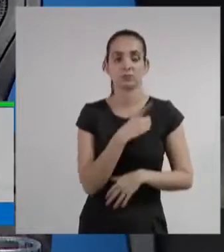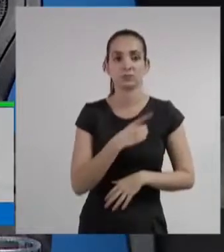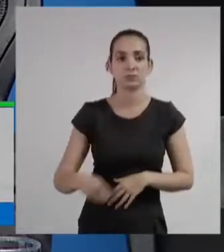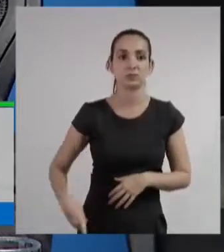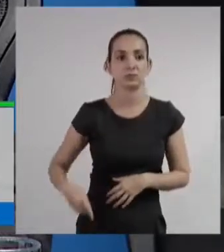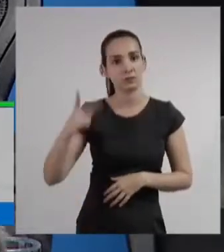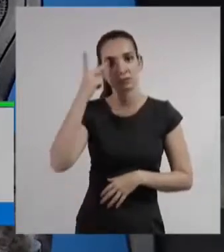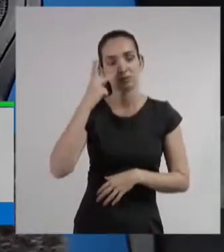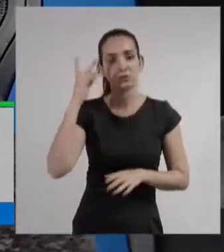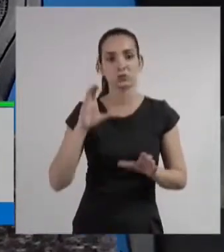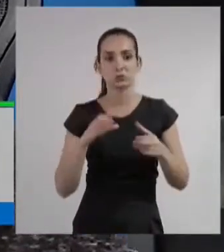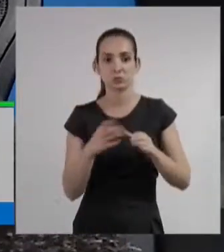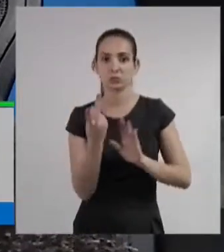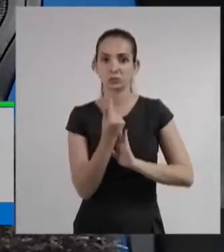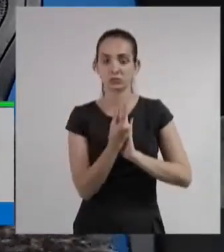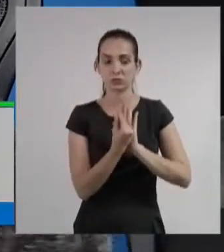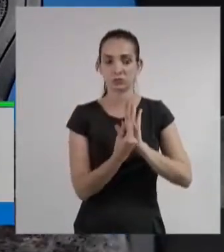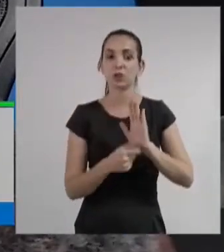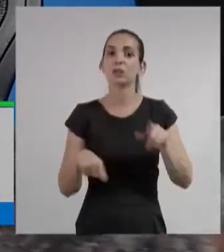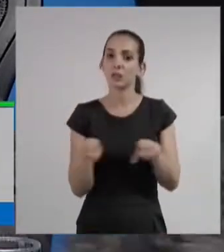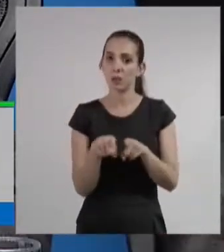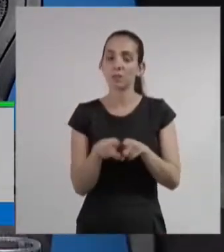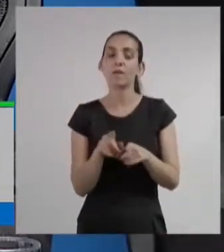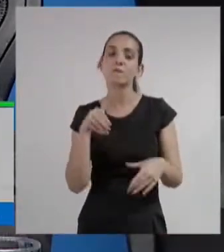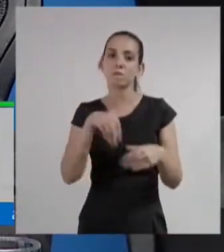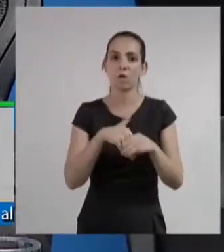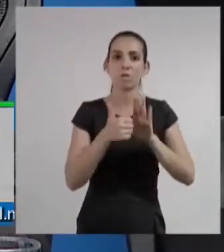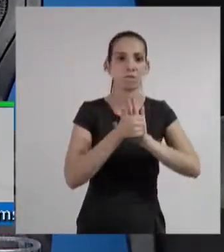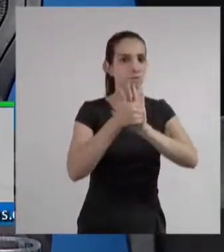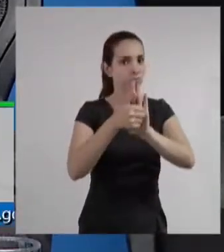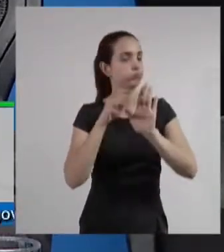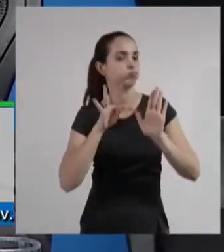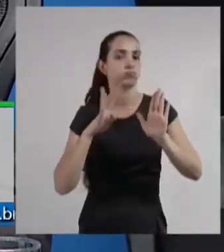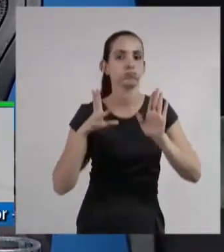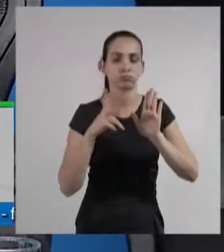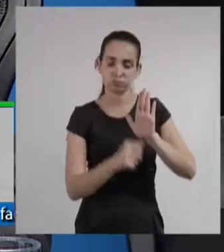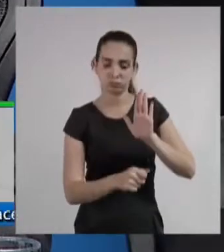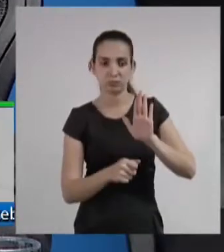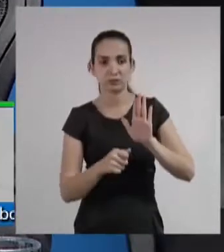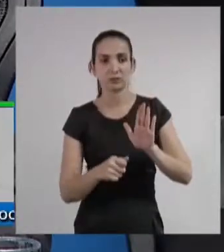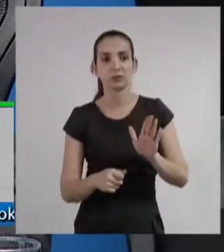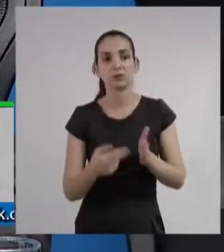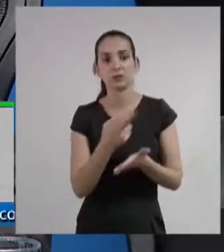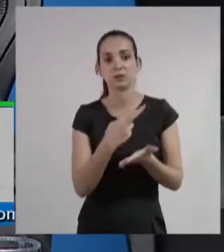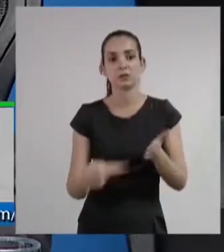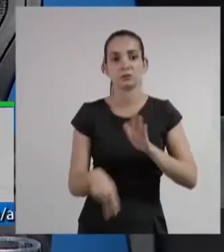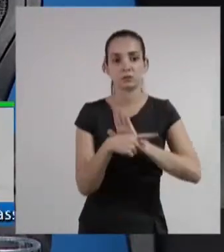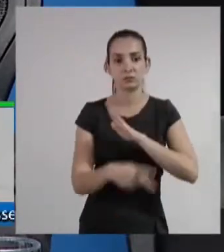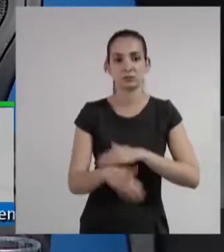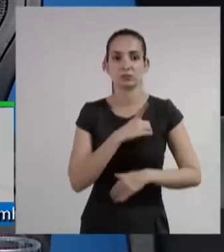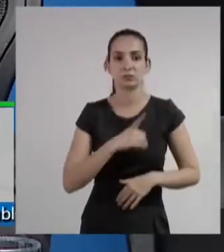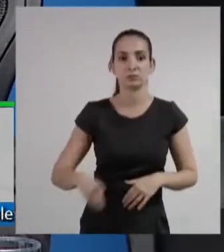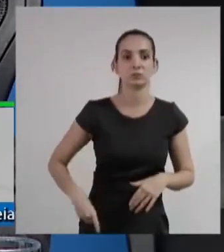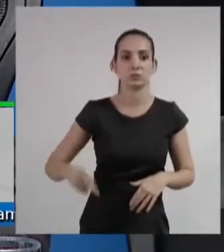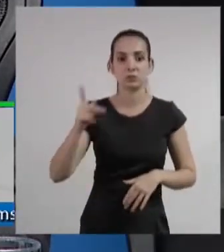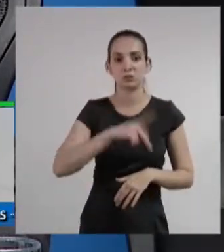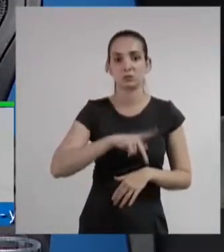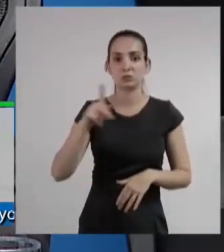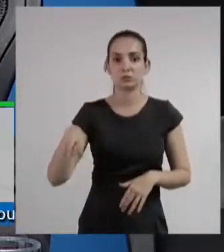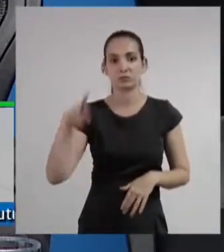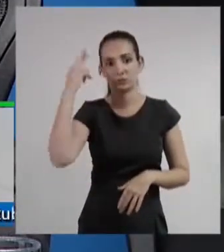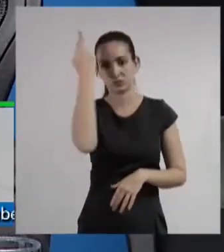Picarelli. Comissão de Finanças e Orçamento, também favorável por unanimidade, tendo como relator o nobre deputado professor Rinaldo.